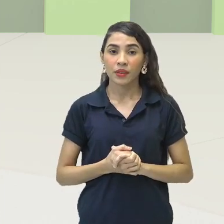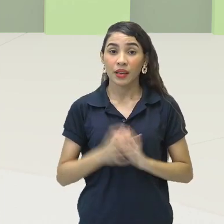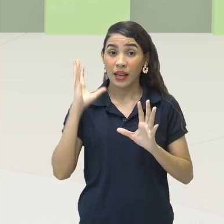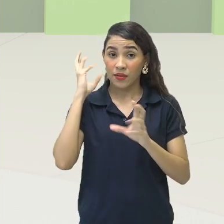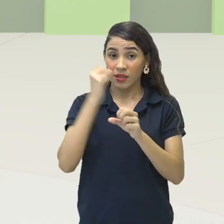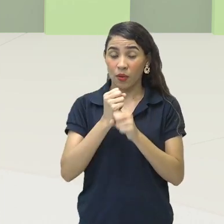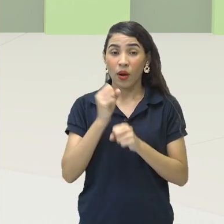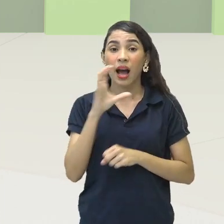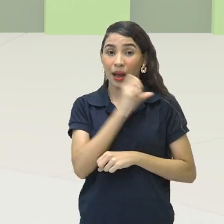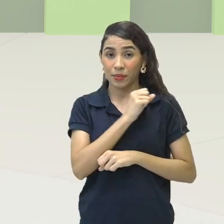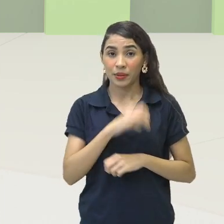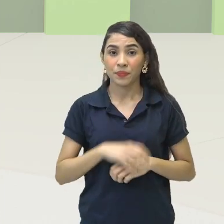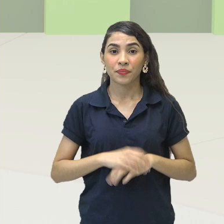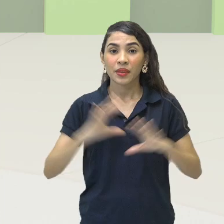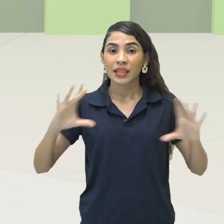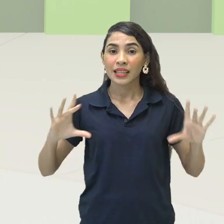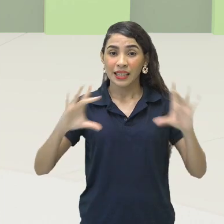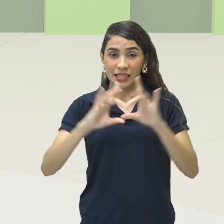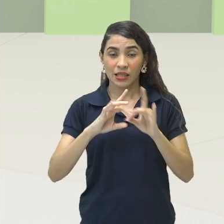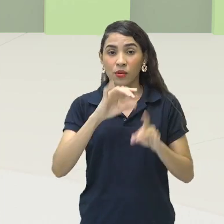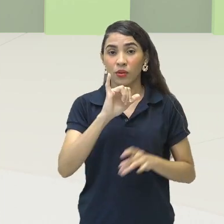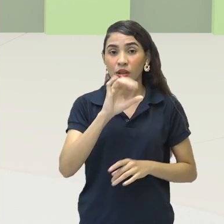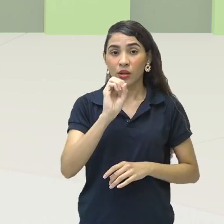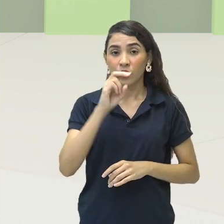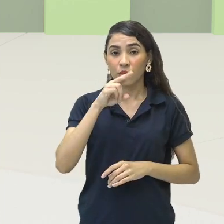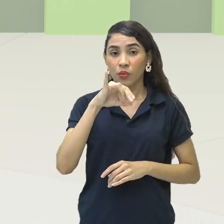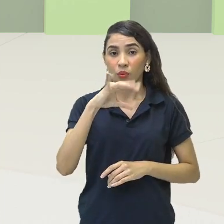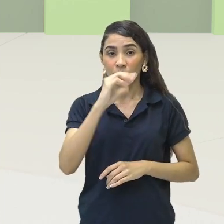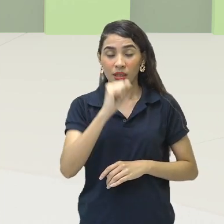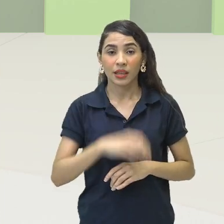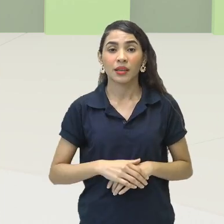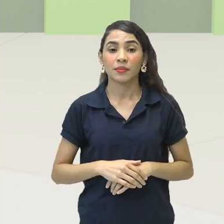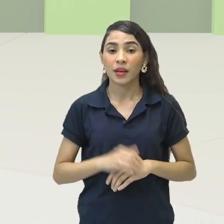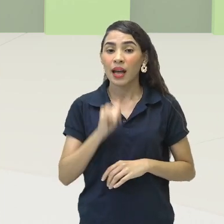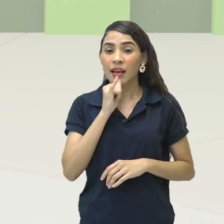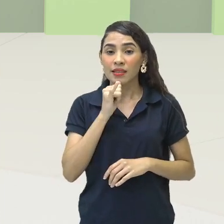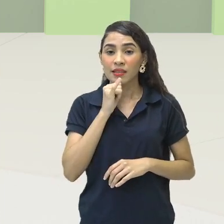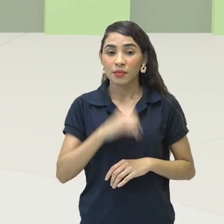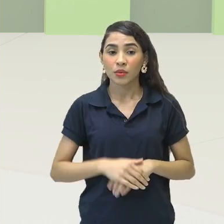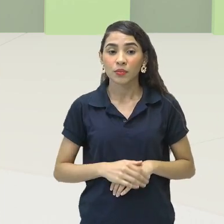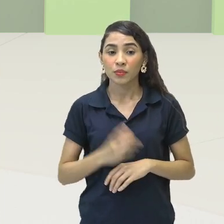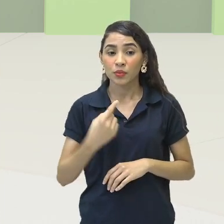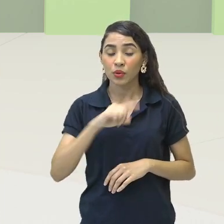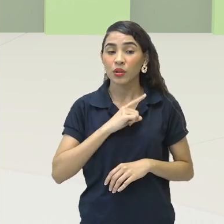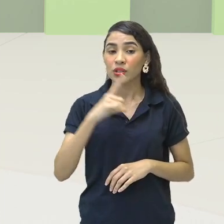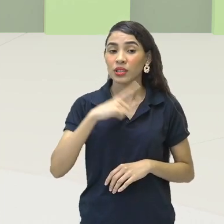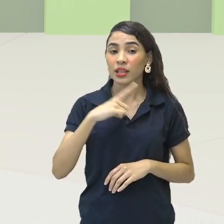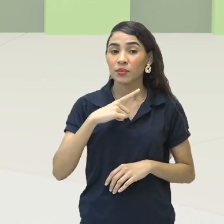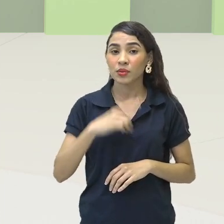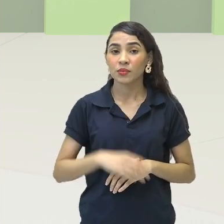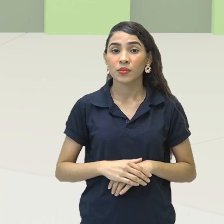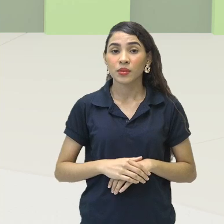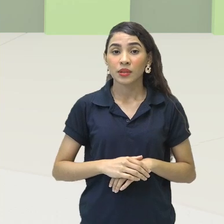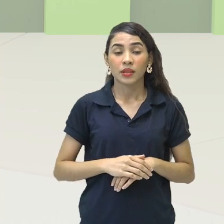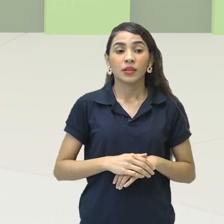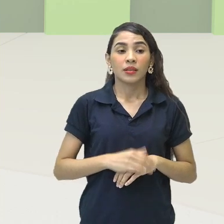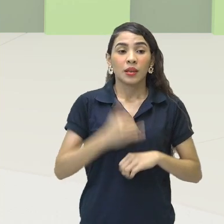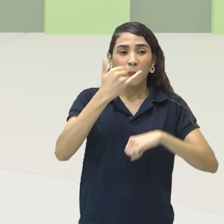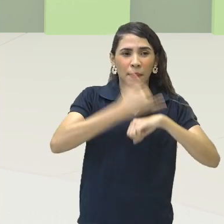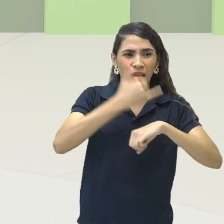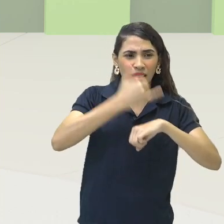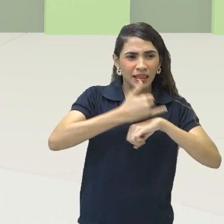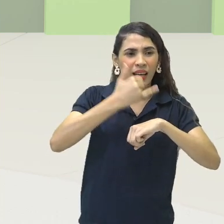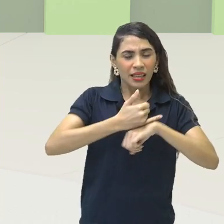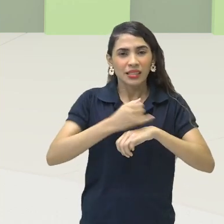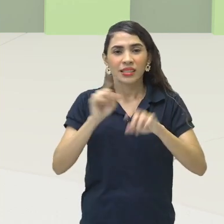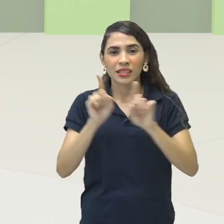revisão rápida. Ligação iônica ocorre entre, nós temos compostos que são metais e